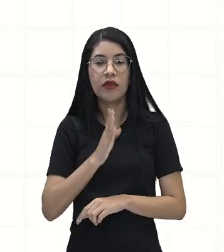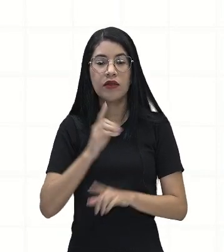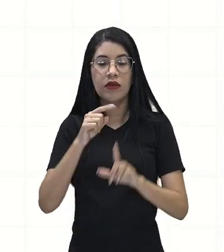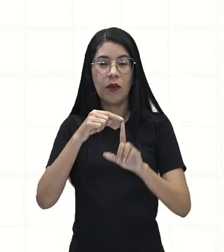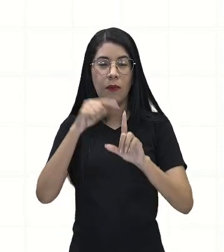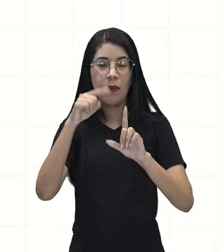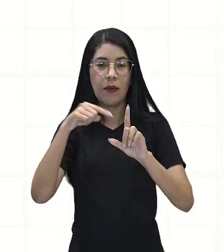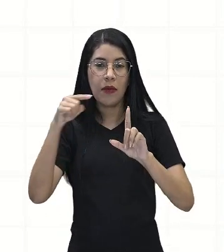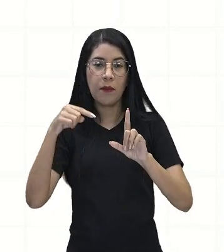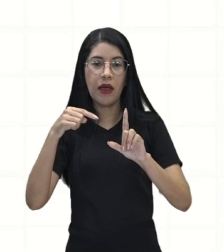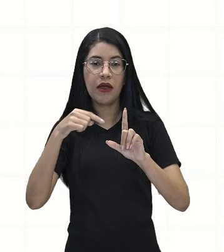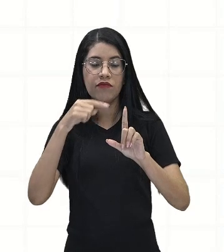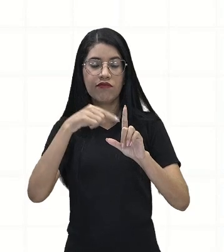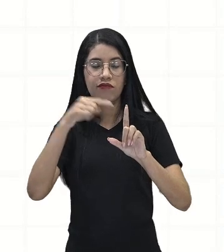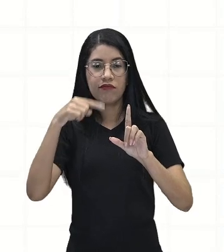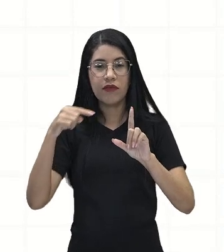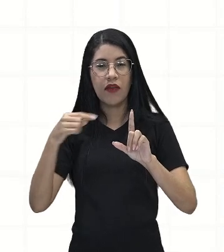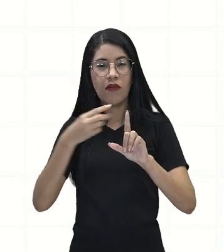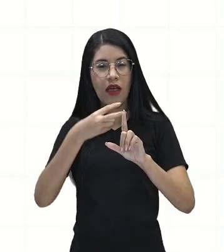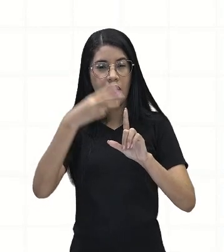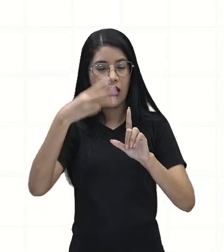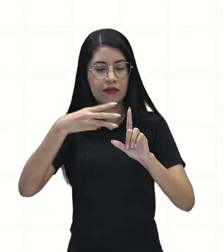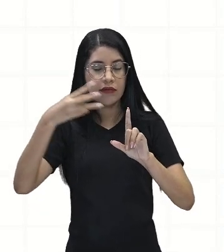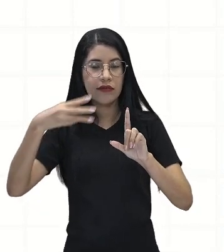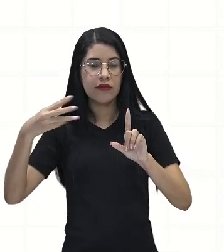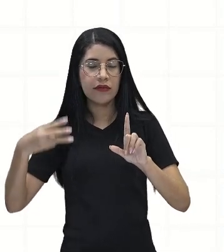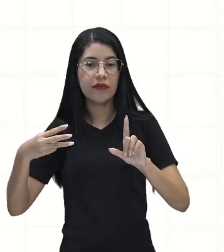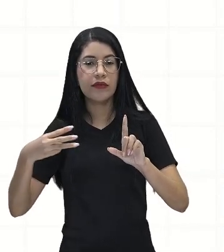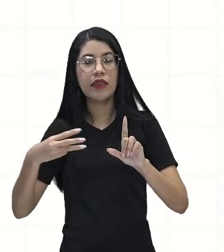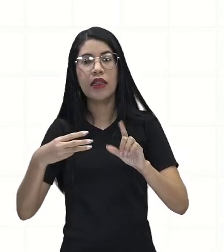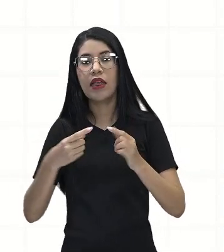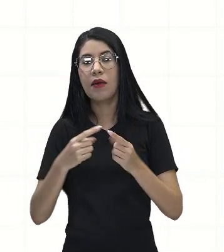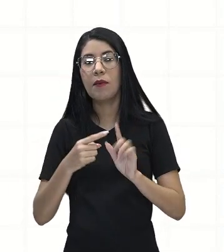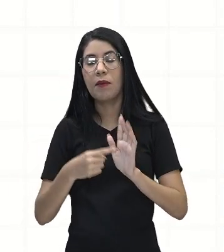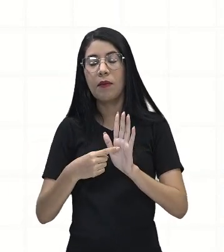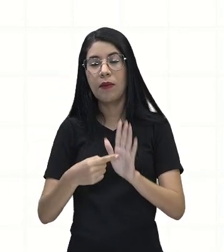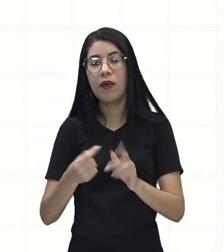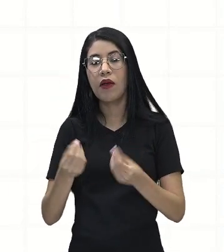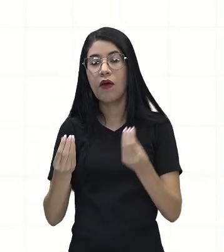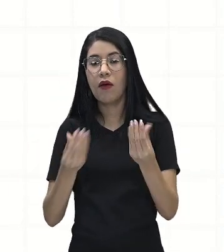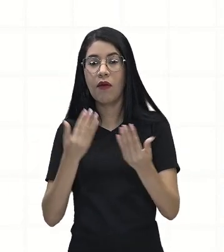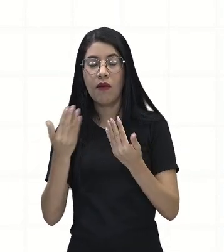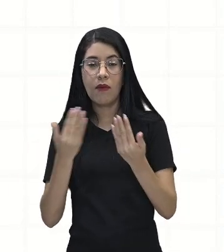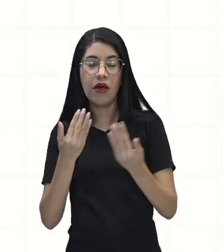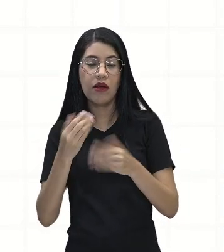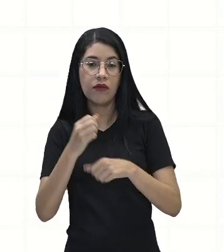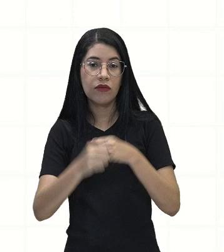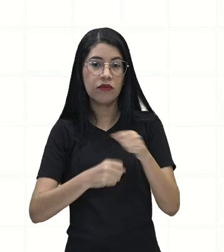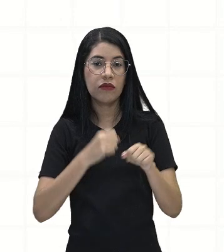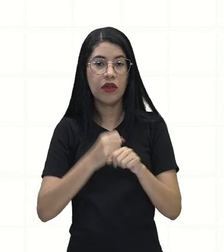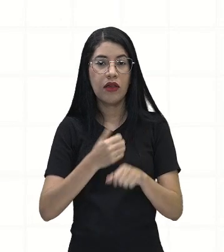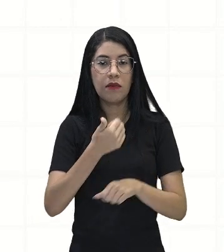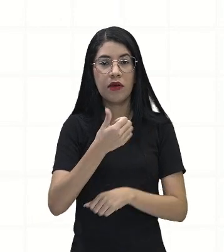aí, elas vão mostrar, né, essa comparação entre os anos de